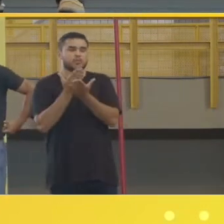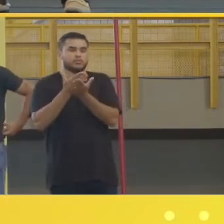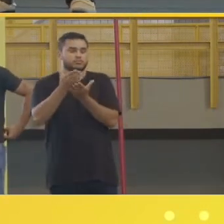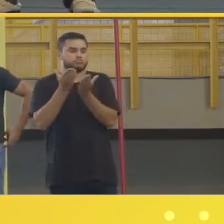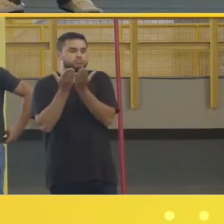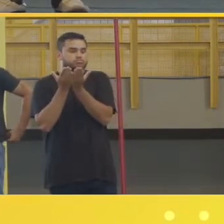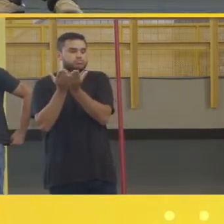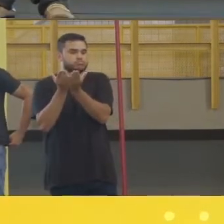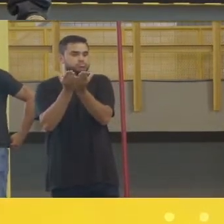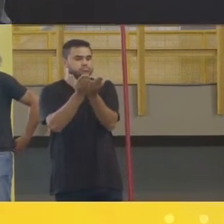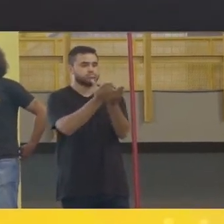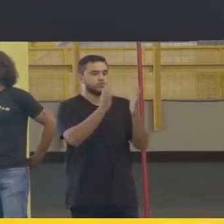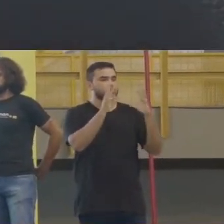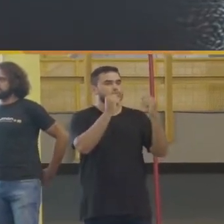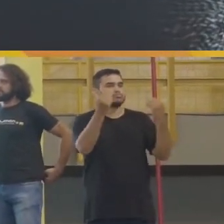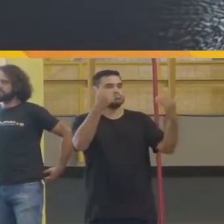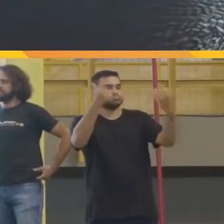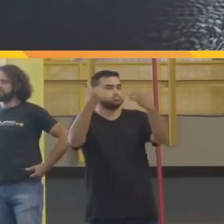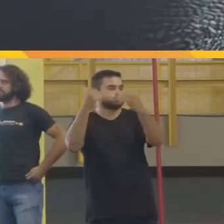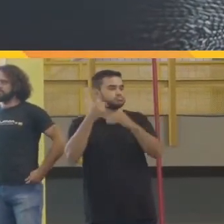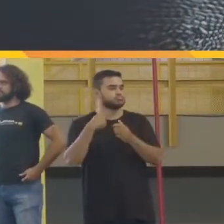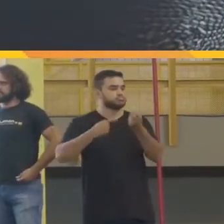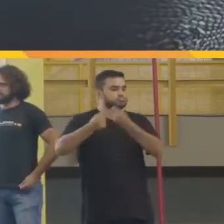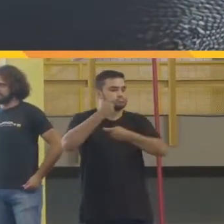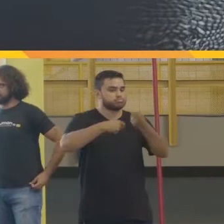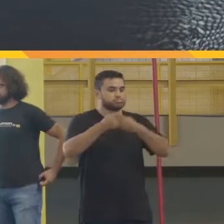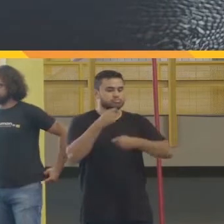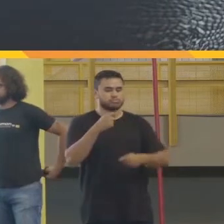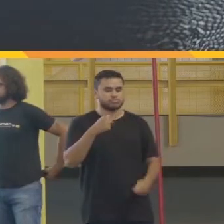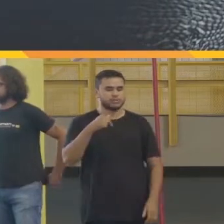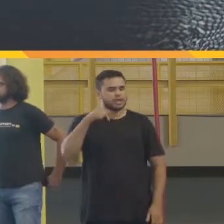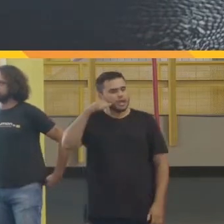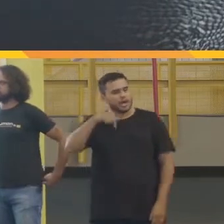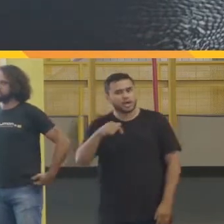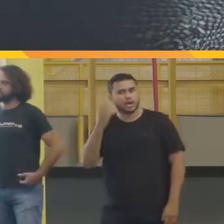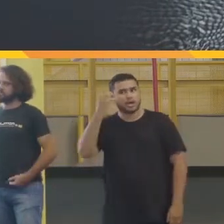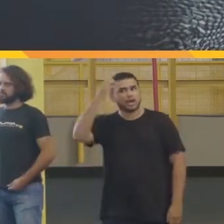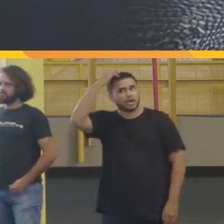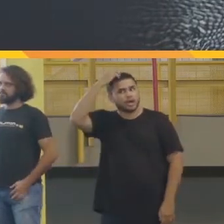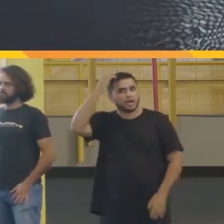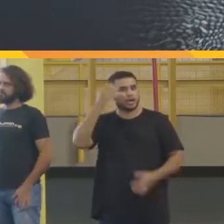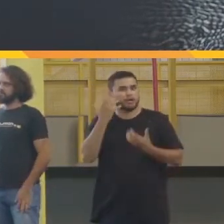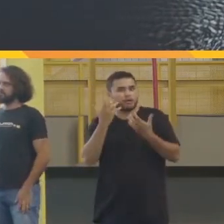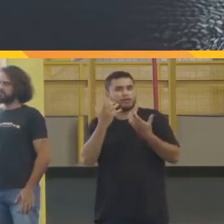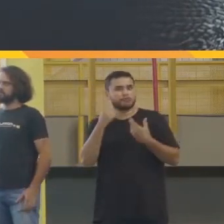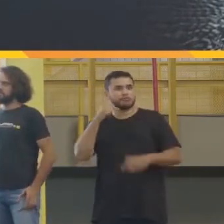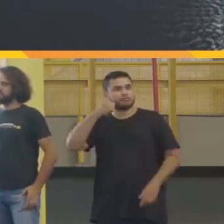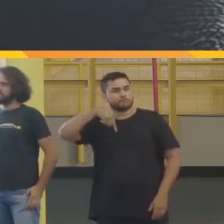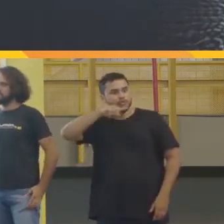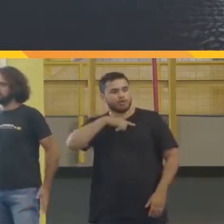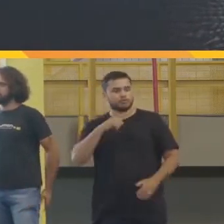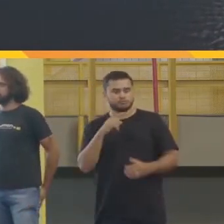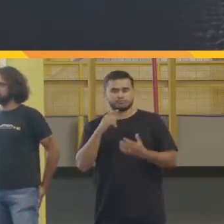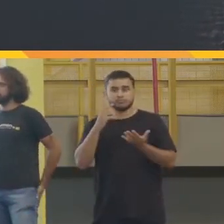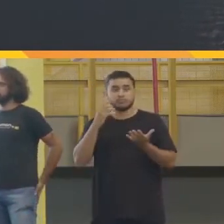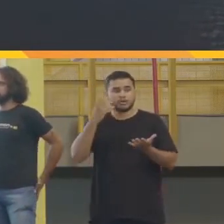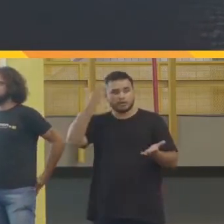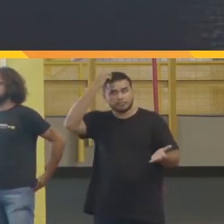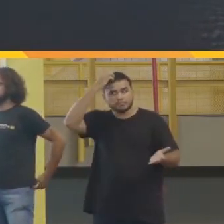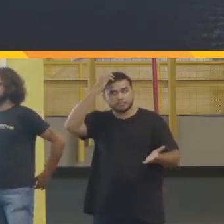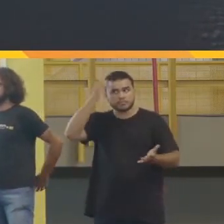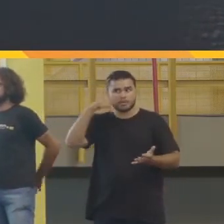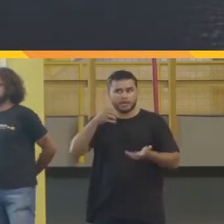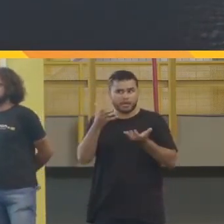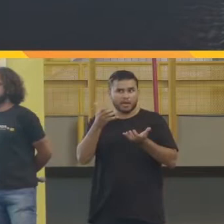Unido. Reino Unido. Quem é Reino Unido? Quer voltar a ser colônia? Por isso que foi